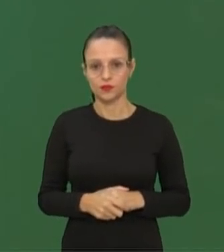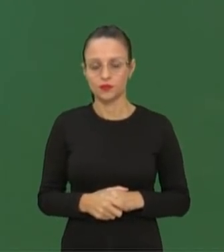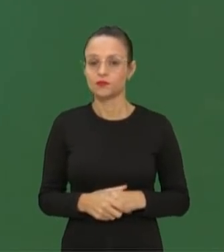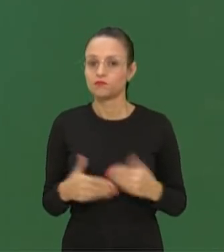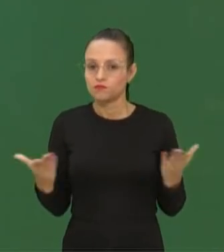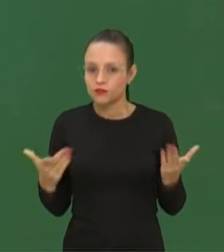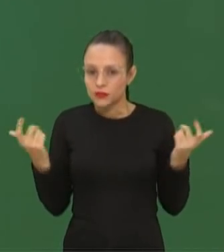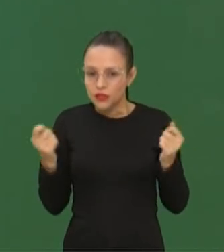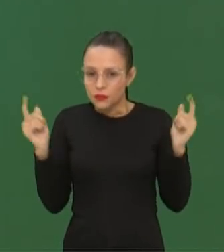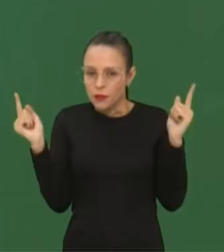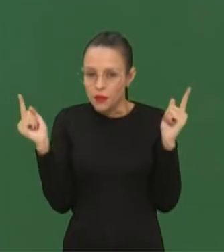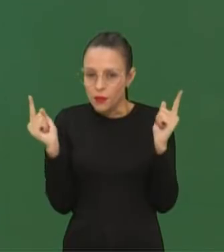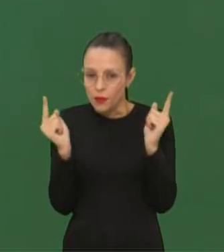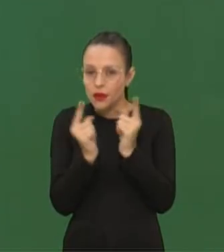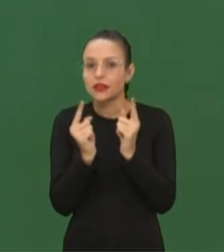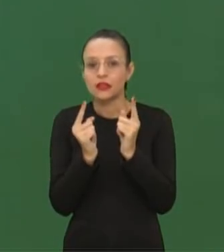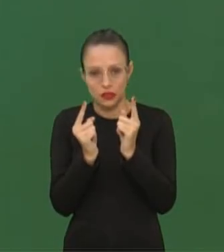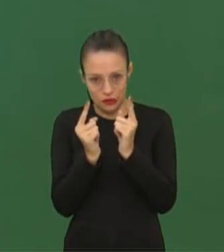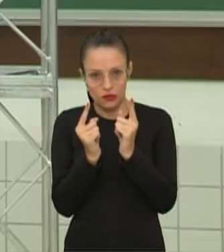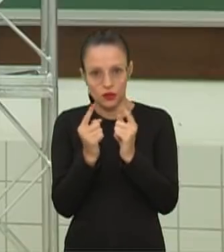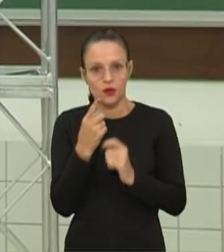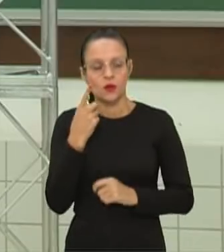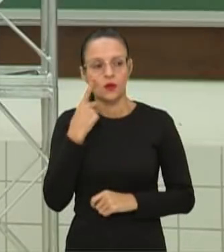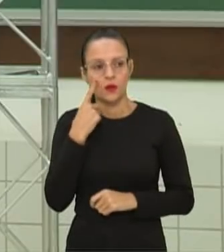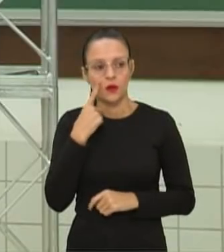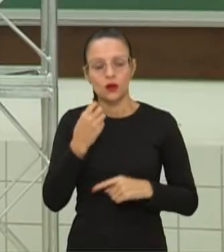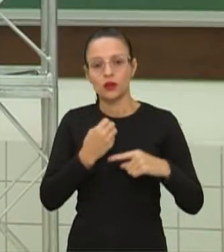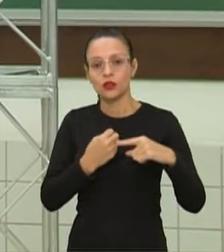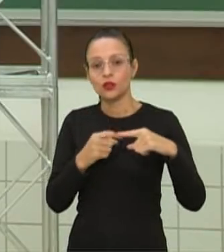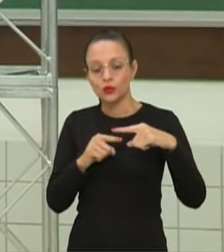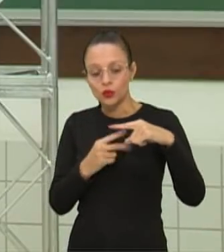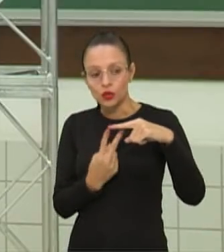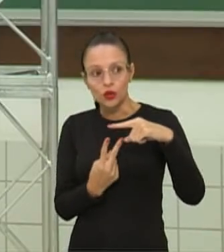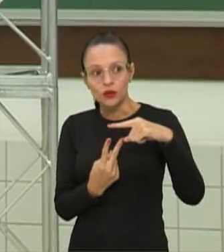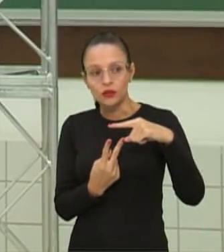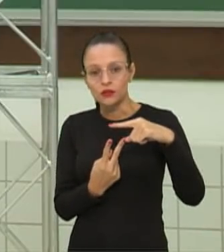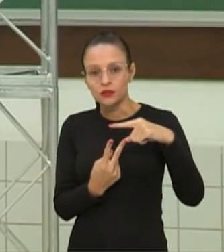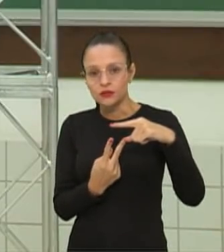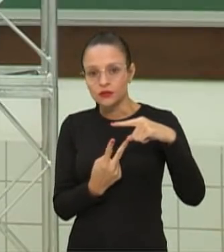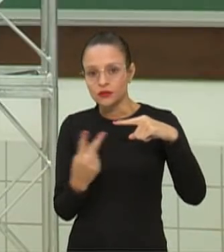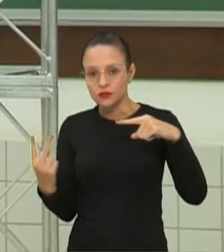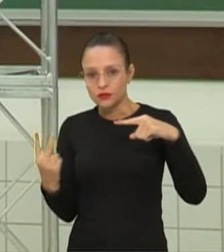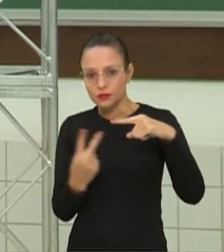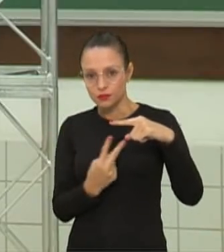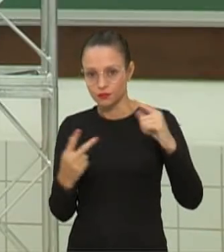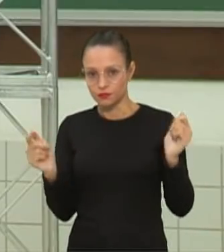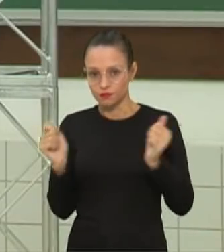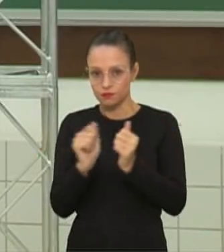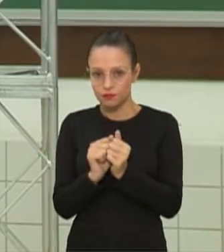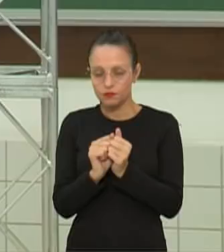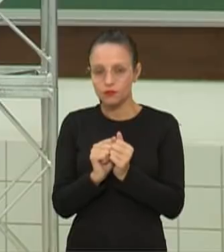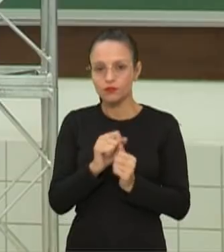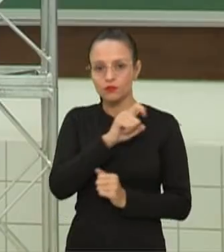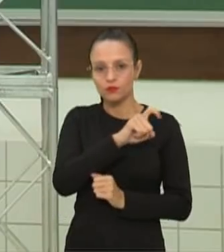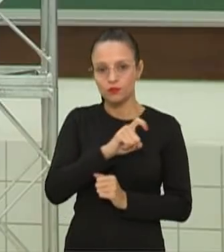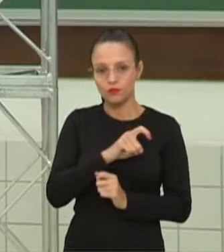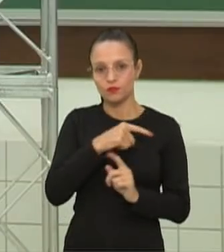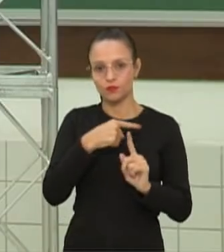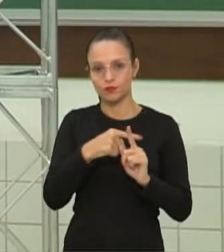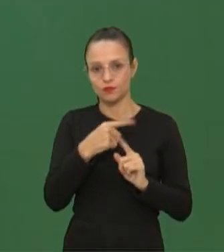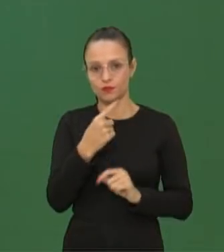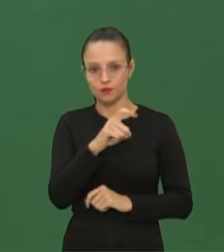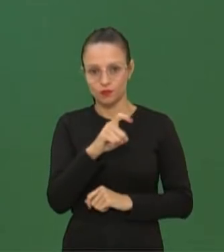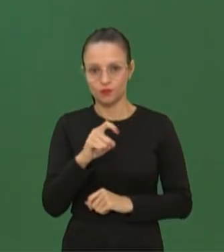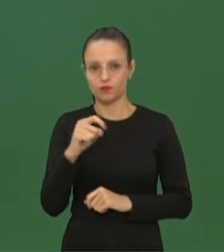Dá para reduzir um bocado de coisa aqui, olha só. O denominador é o mesmo aqui. Então, eu posso juntar o x mais x,